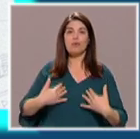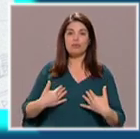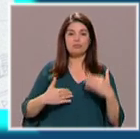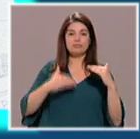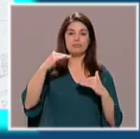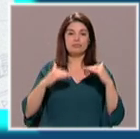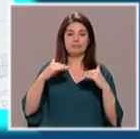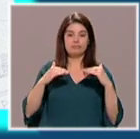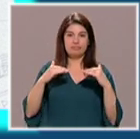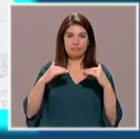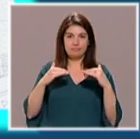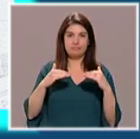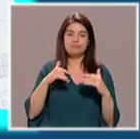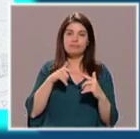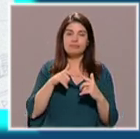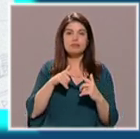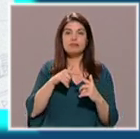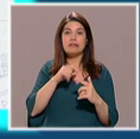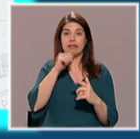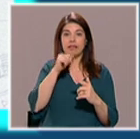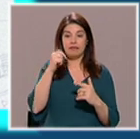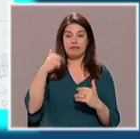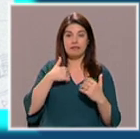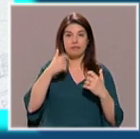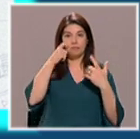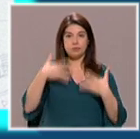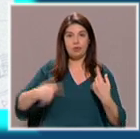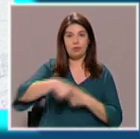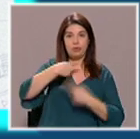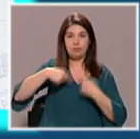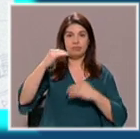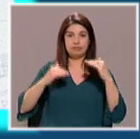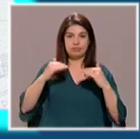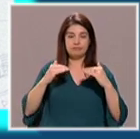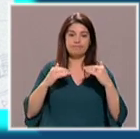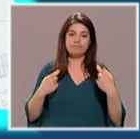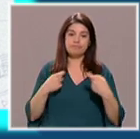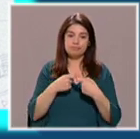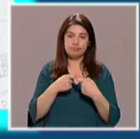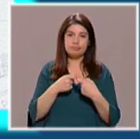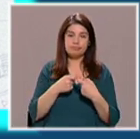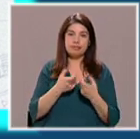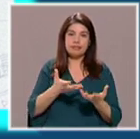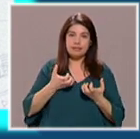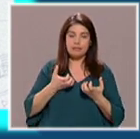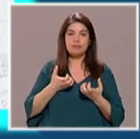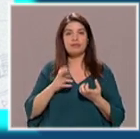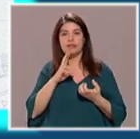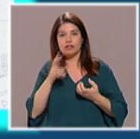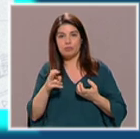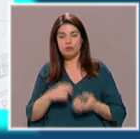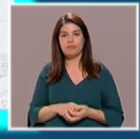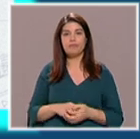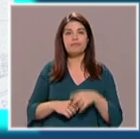homeostasia é sempre efetuada por mecanismos de retroação e feedback. Também já focado na aula anterior,